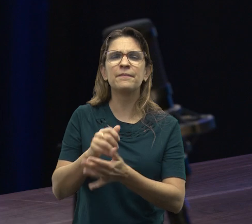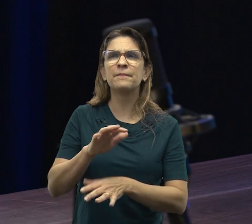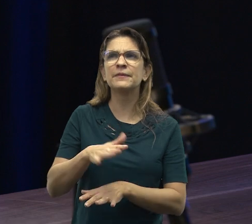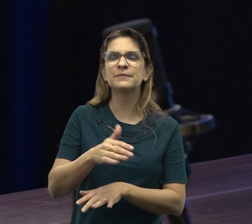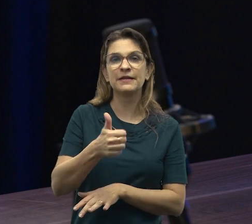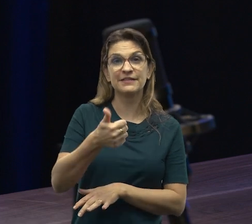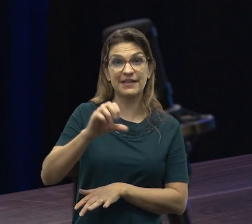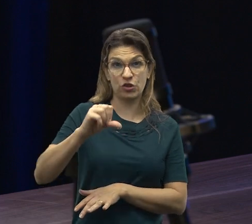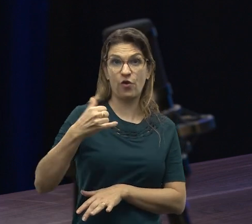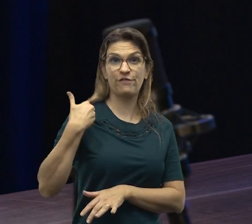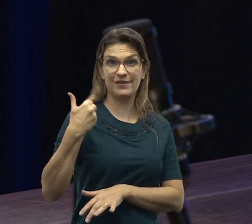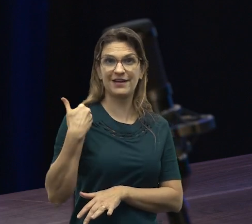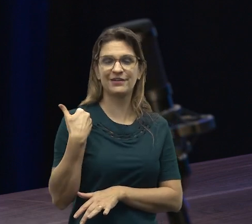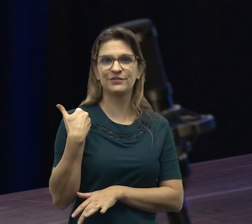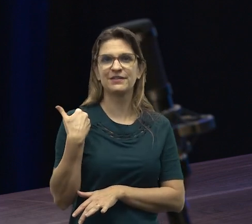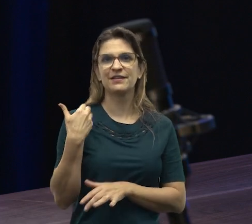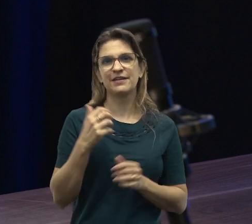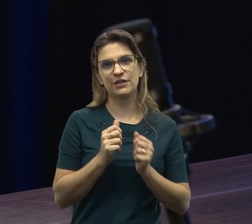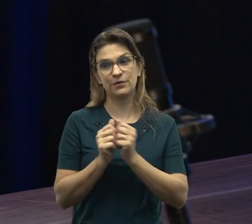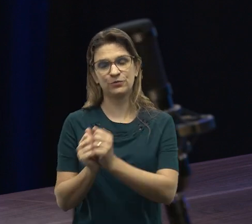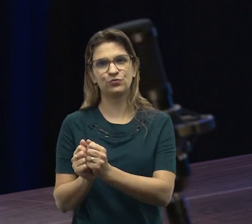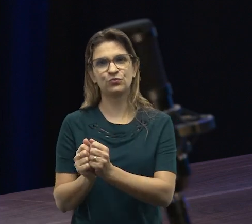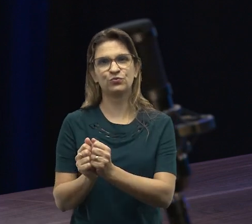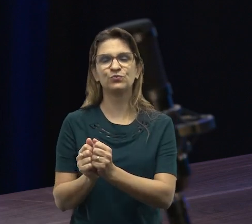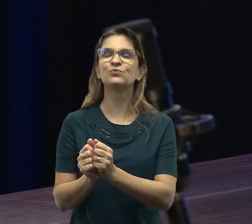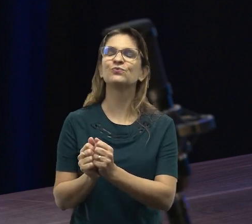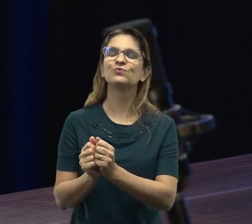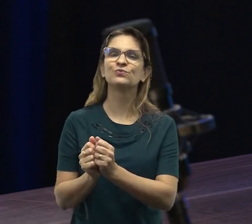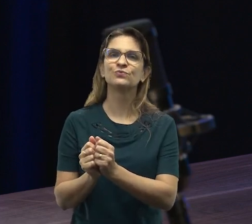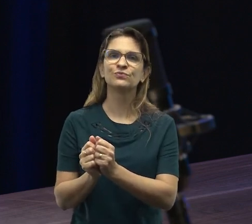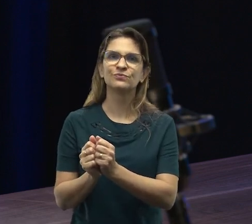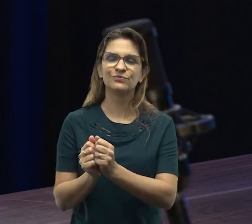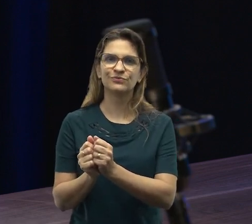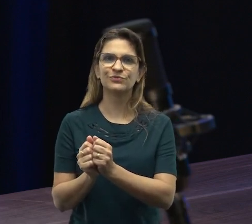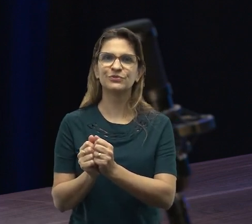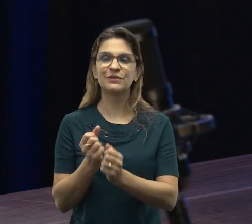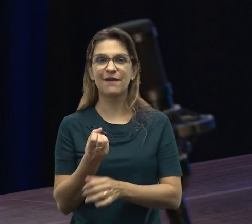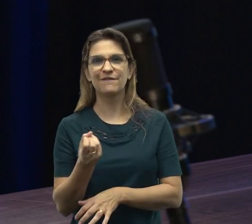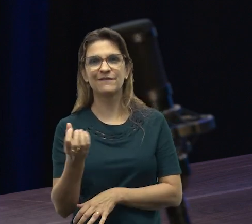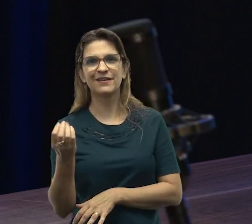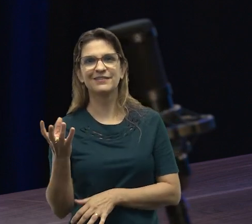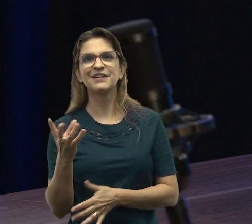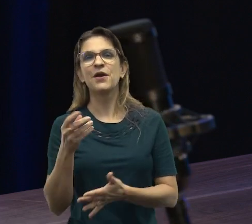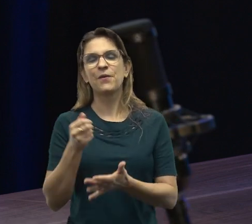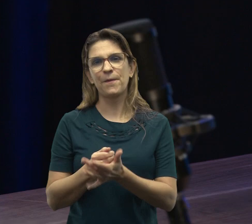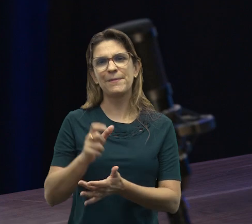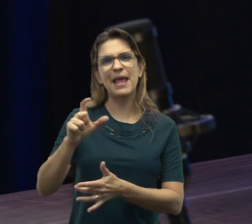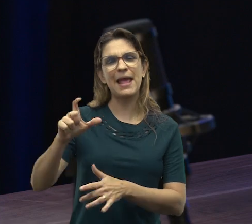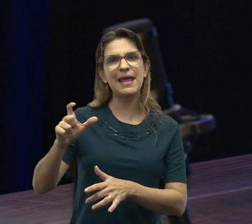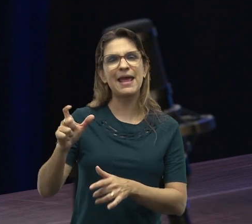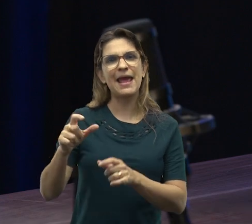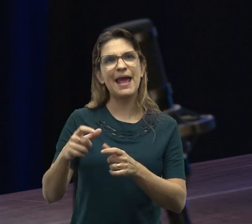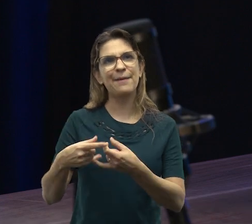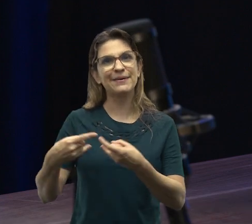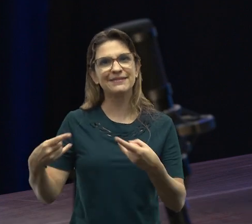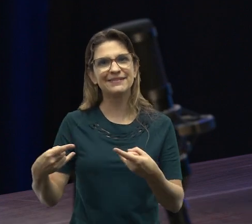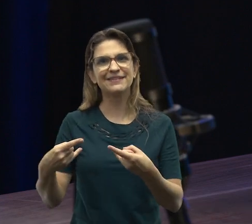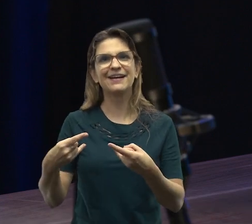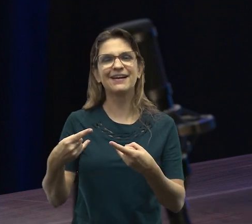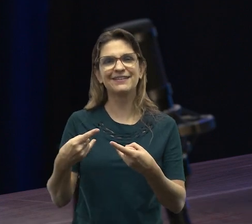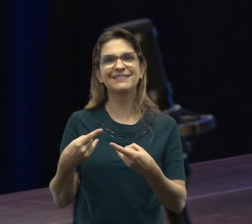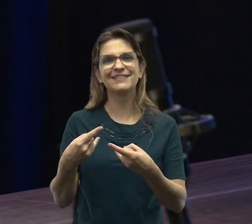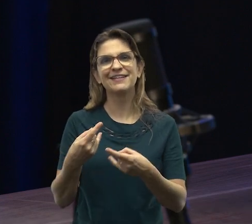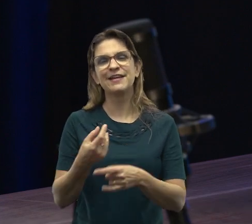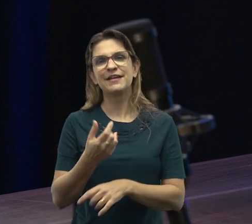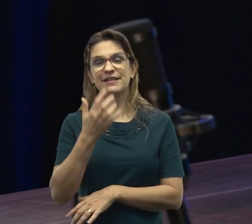anos. E aí nós iríamos para lá, comprei passagem para fevereiro de 2020, nós íamos novamente.